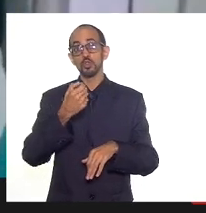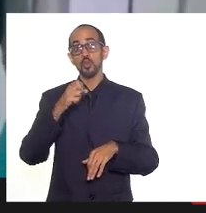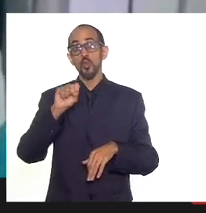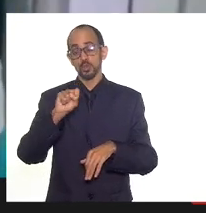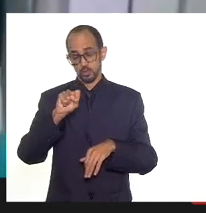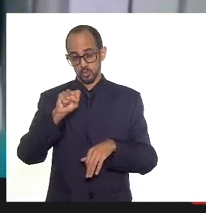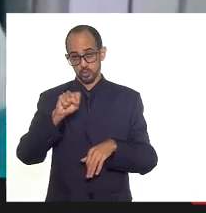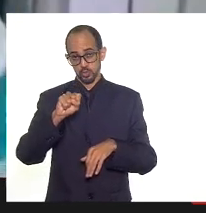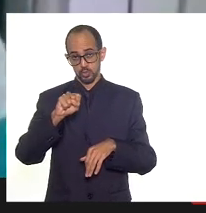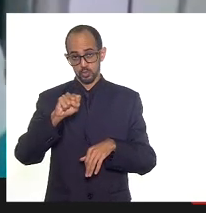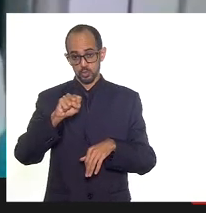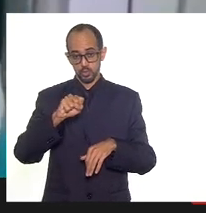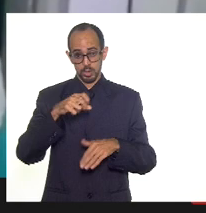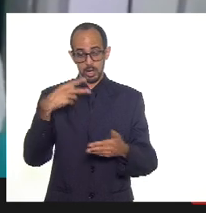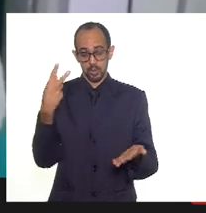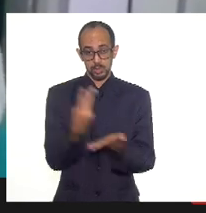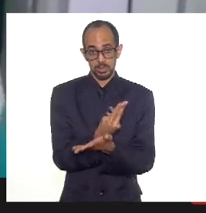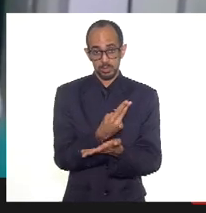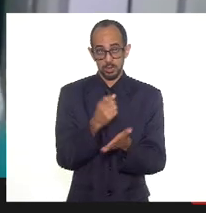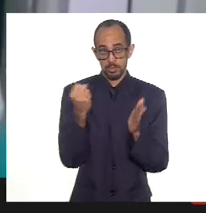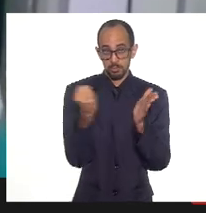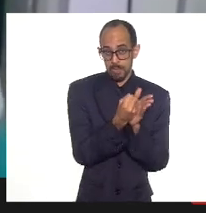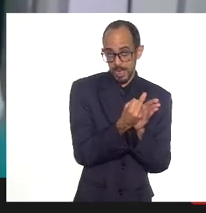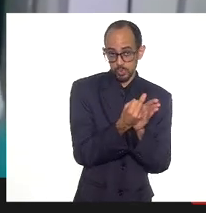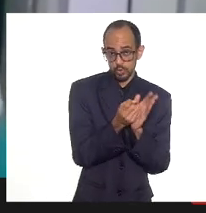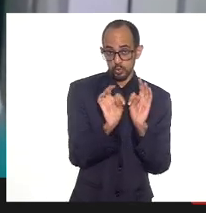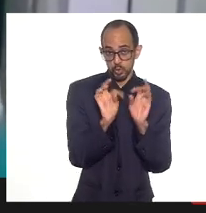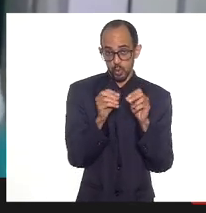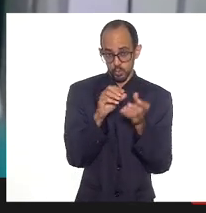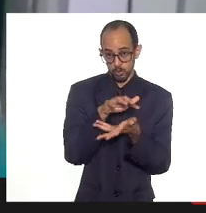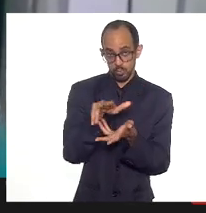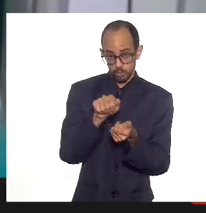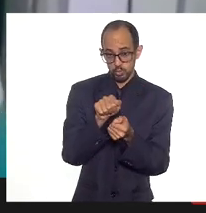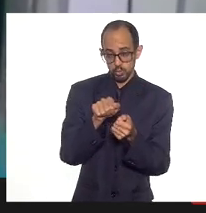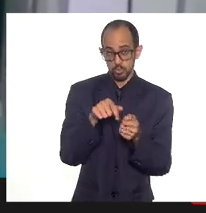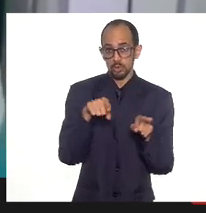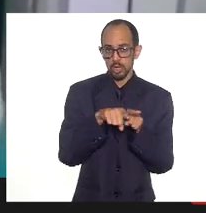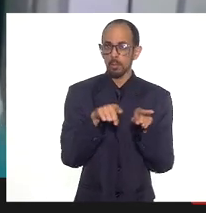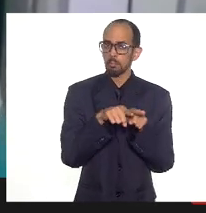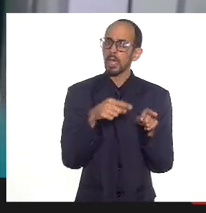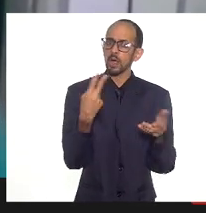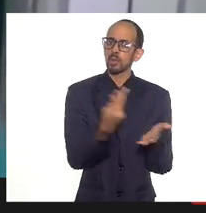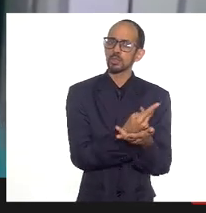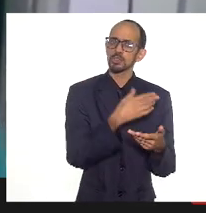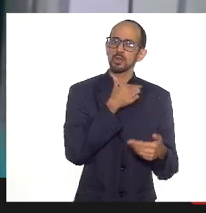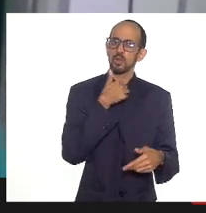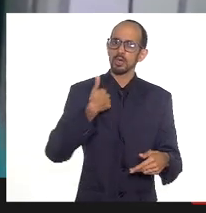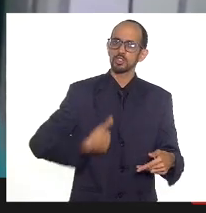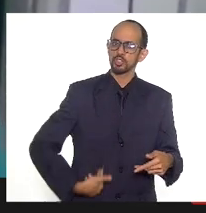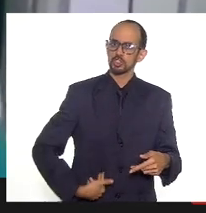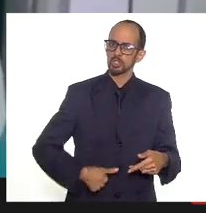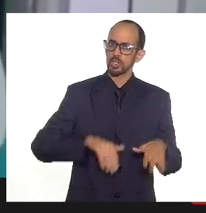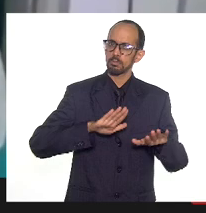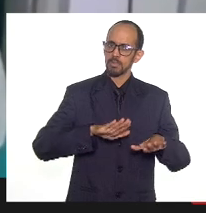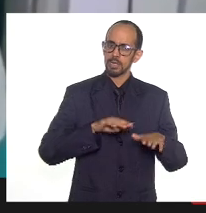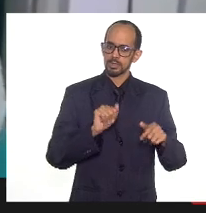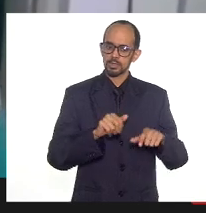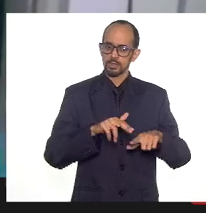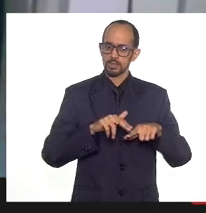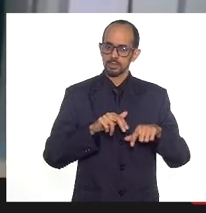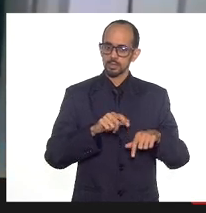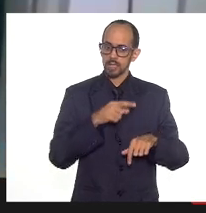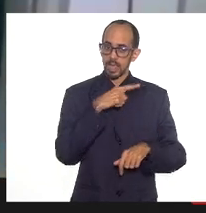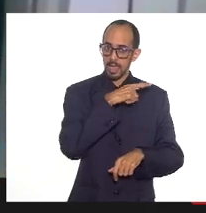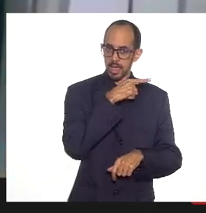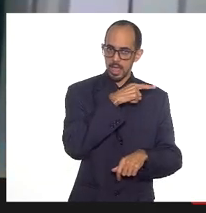proporções, abalou o mundo inteiro e abalou a China também. Pois bem, diante de um abalo